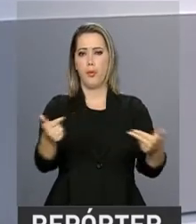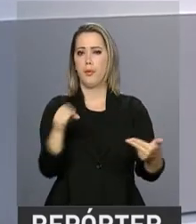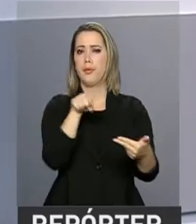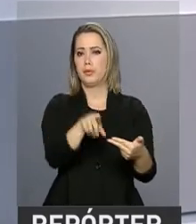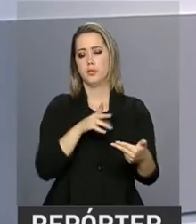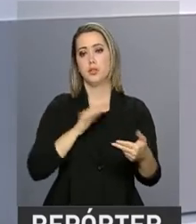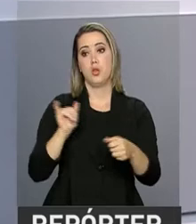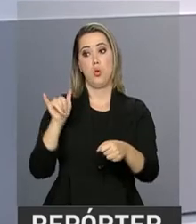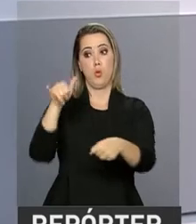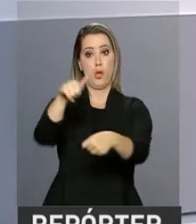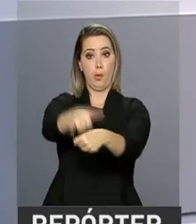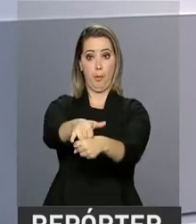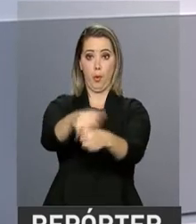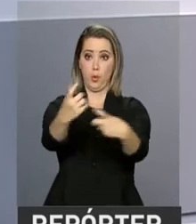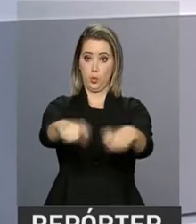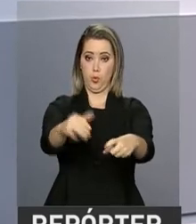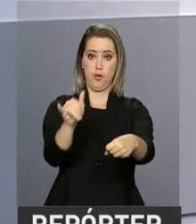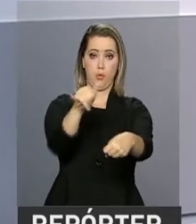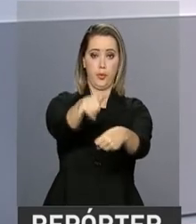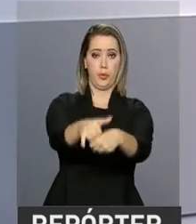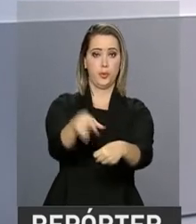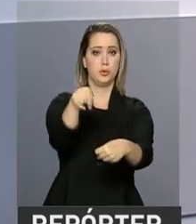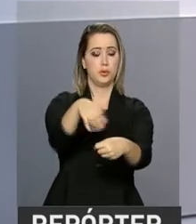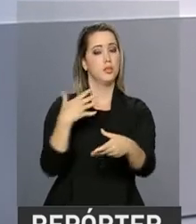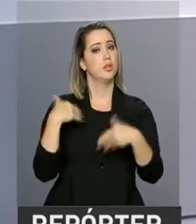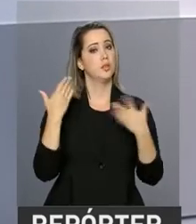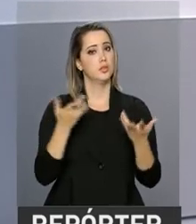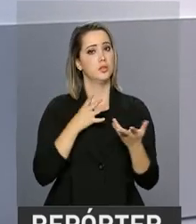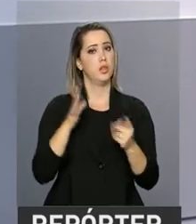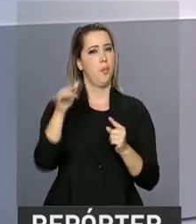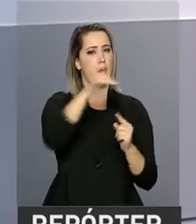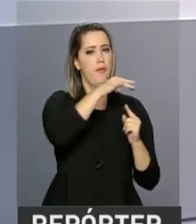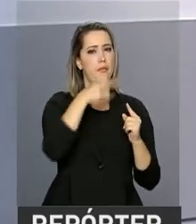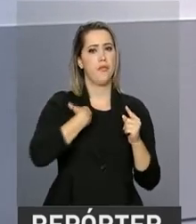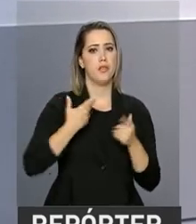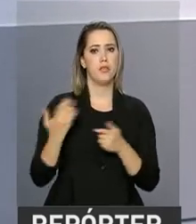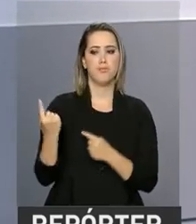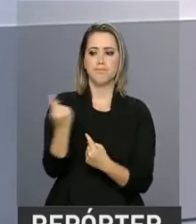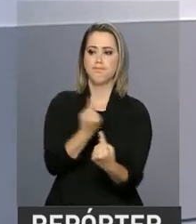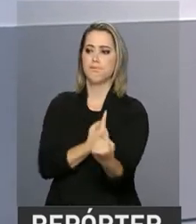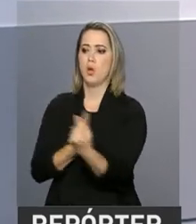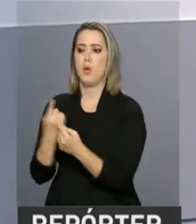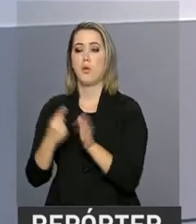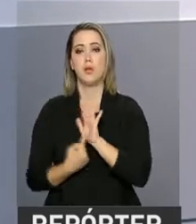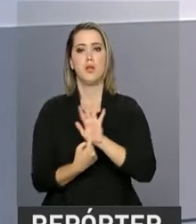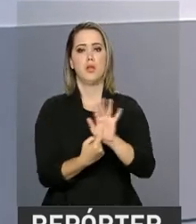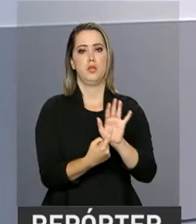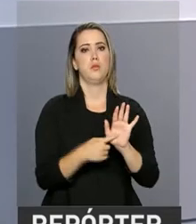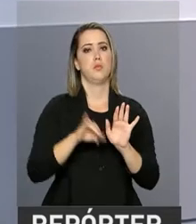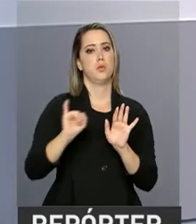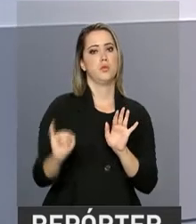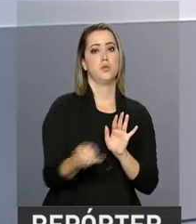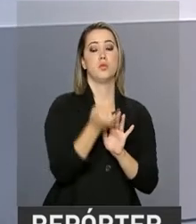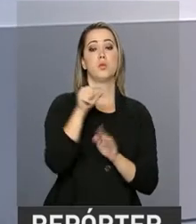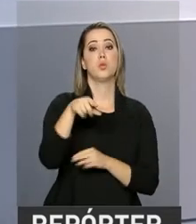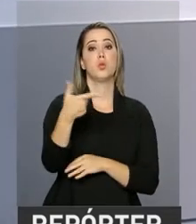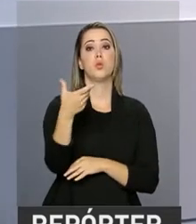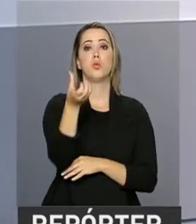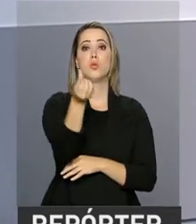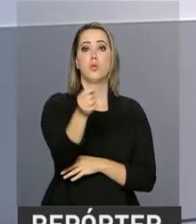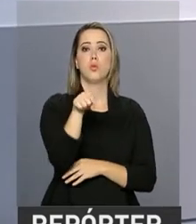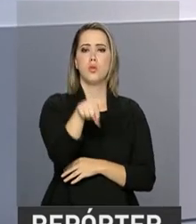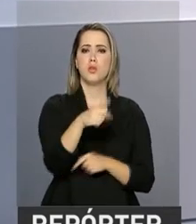isso, uma feira que mostra as oportunidades está percorrendo o Brasil. Só em 2016, essas